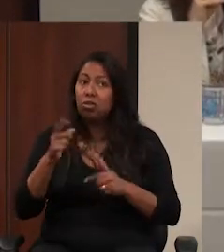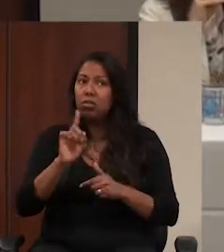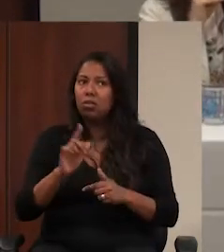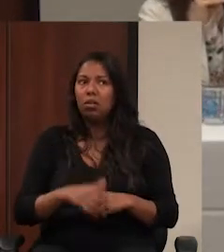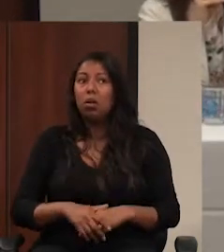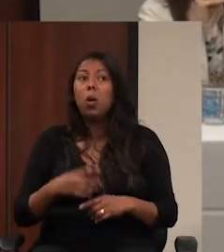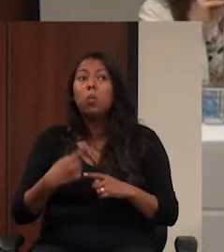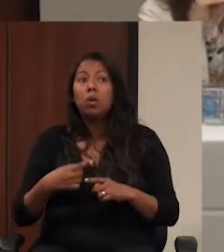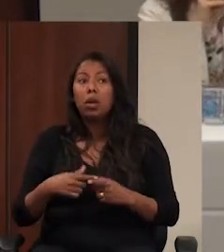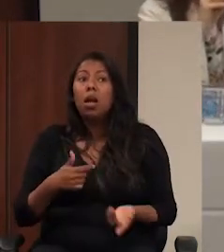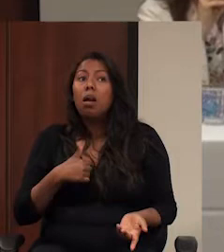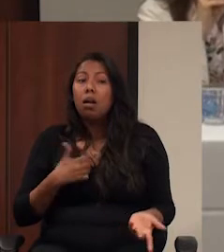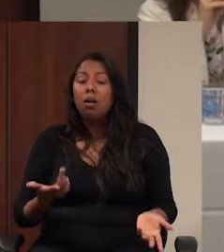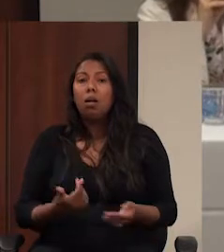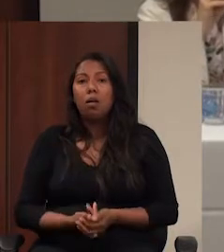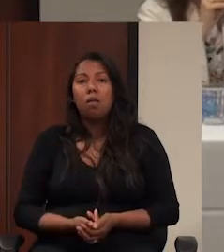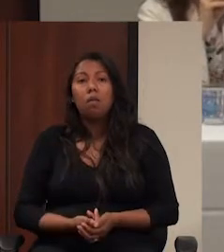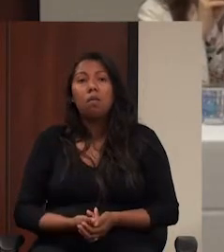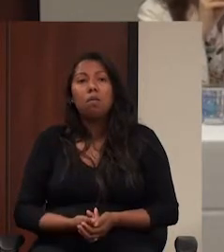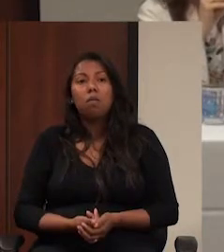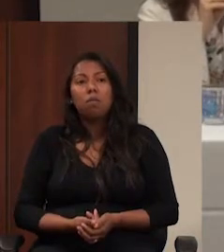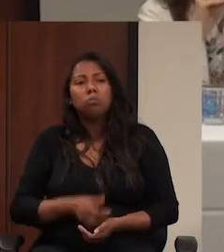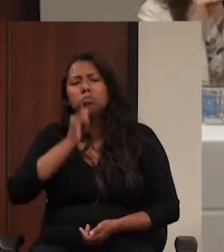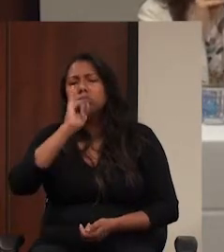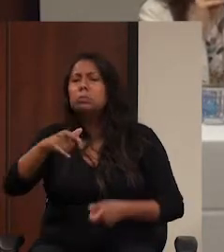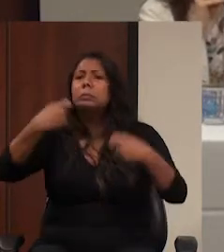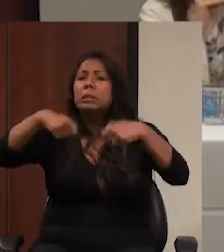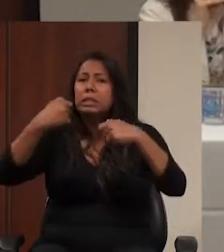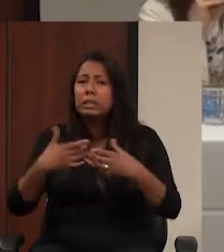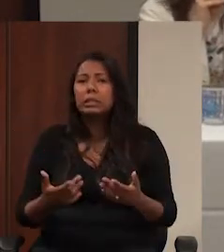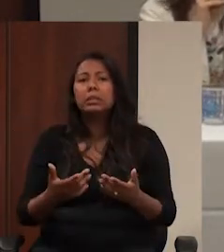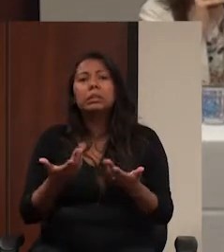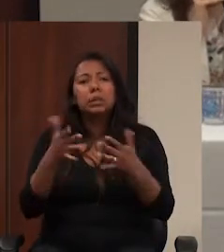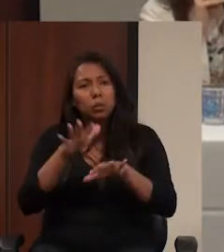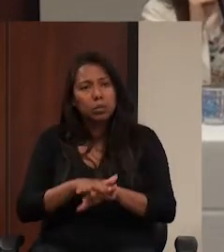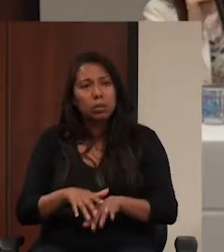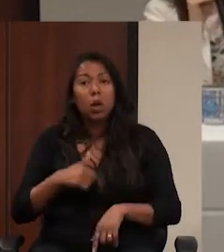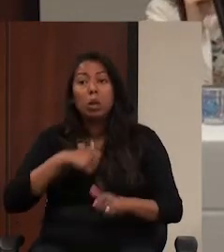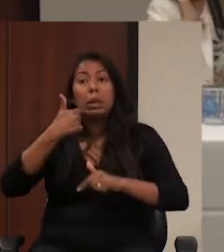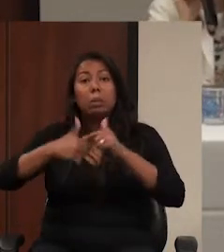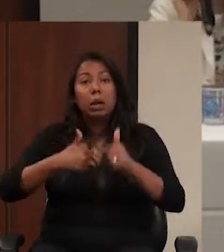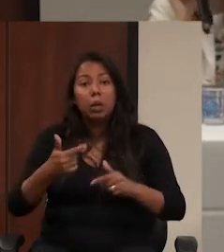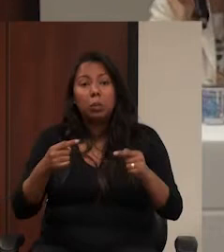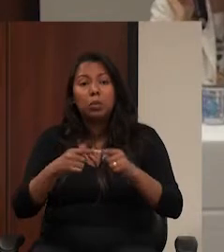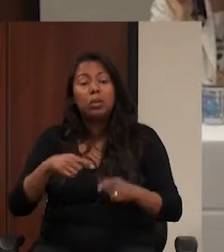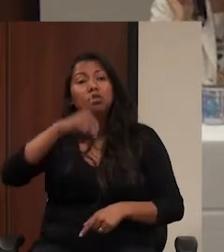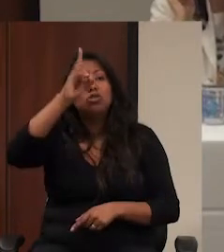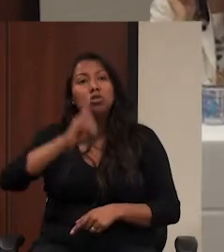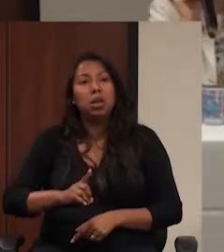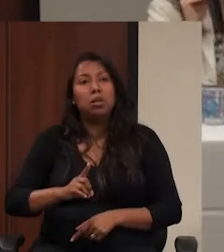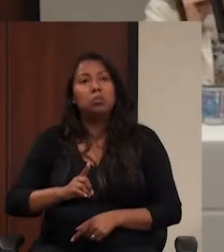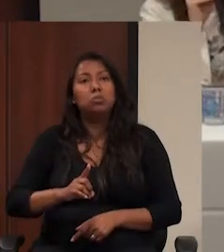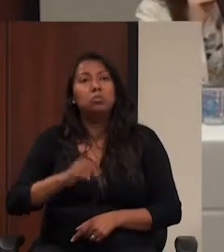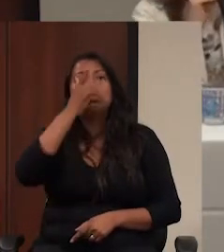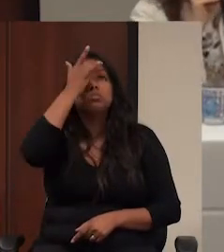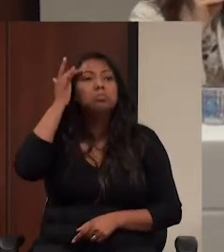eu sou muito militante, porque eu defendo com unhas e dentes a inclusão e porque eu trabalho com direitos humanos, sempre o que eu escuto na contramão de tudo que eu defendo